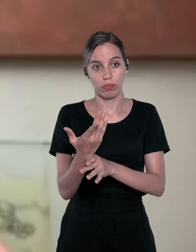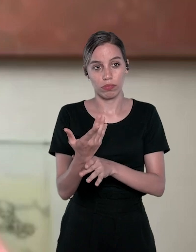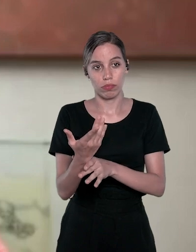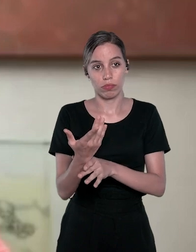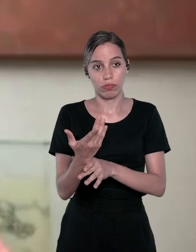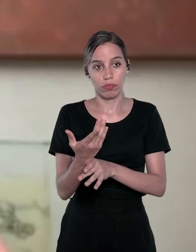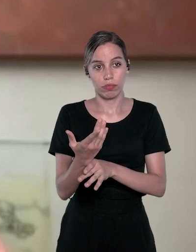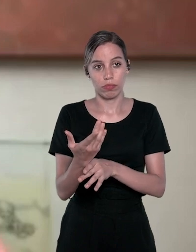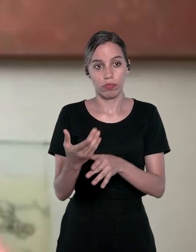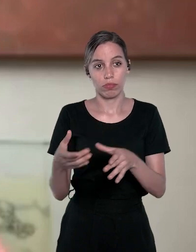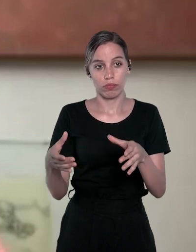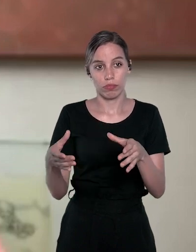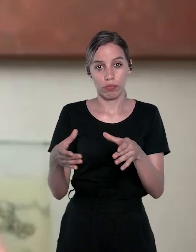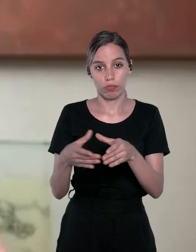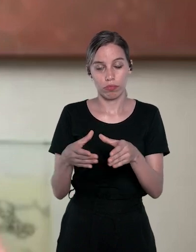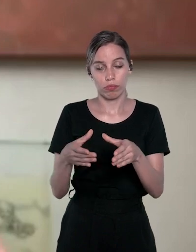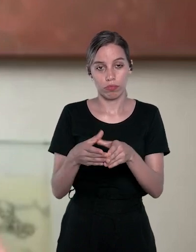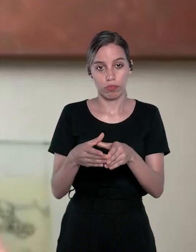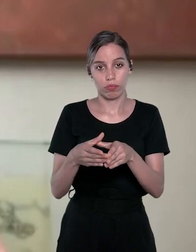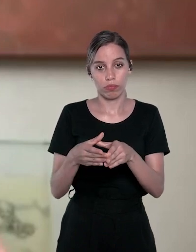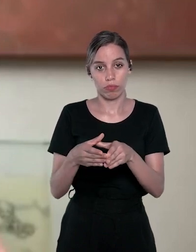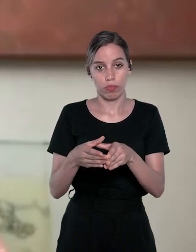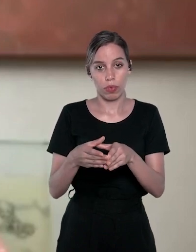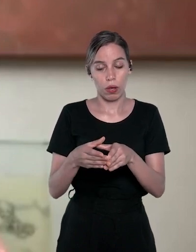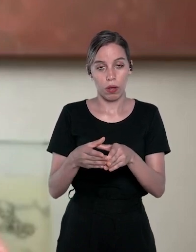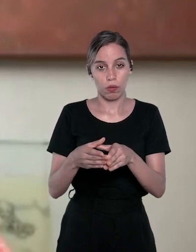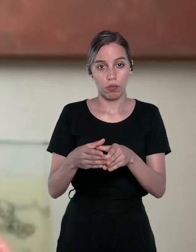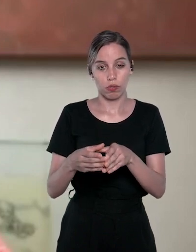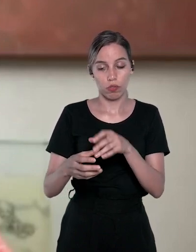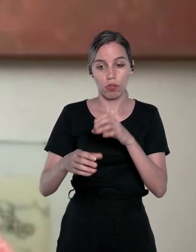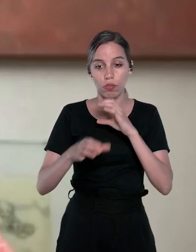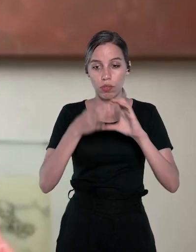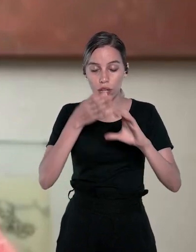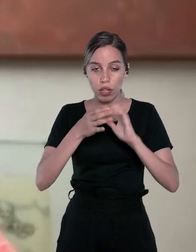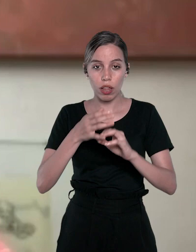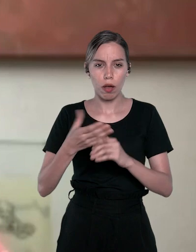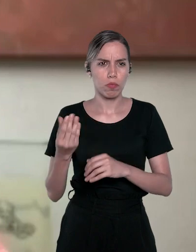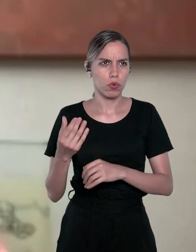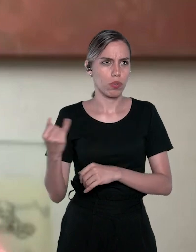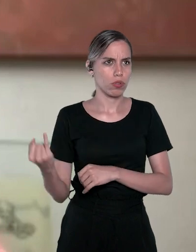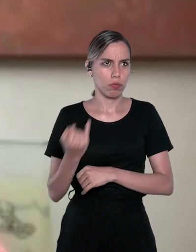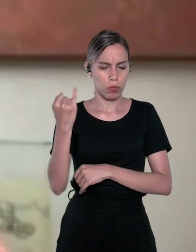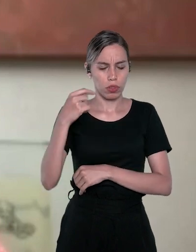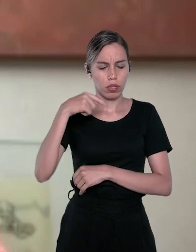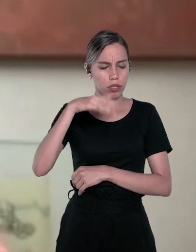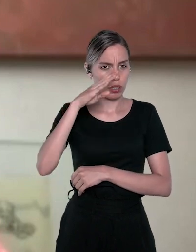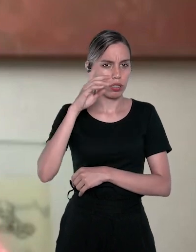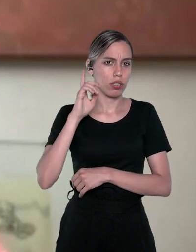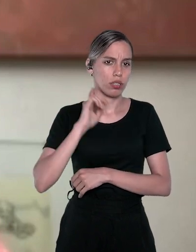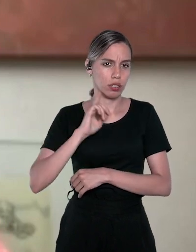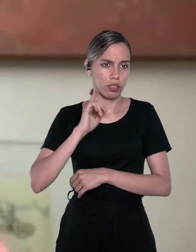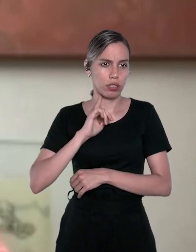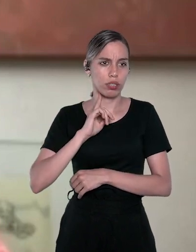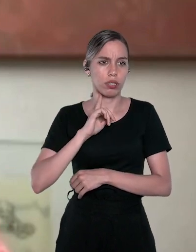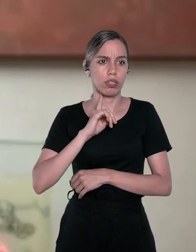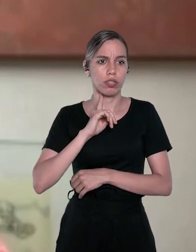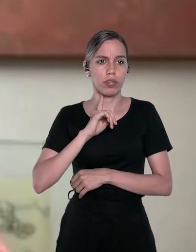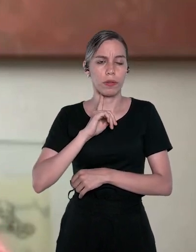e ela ajudou a criar, que foi um conjunto coral muito importante em Minas